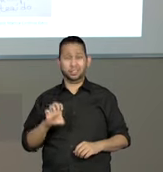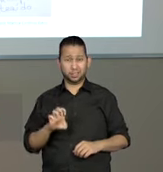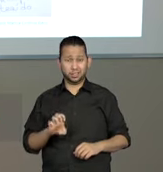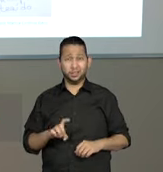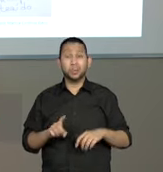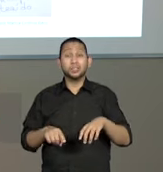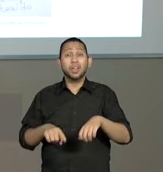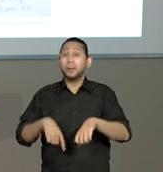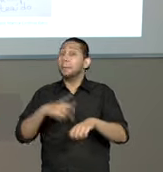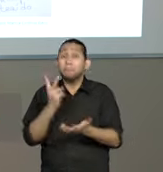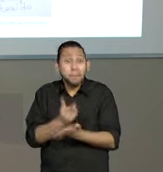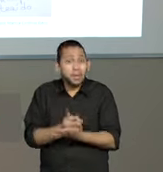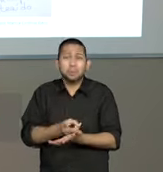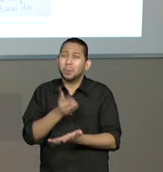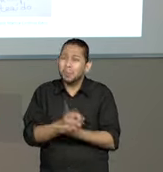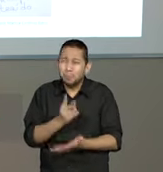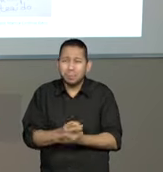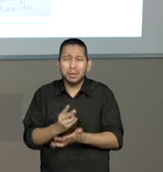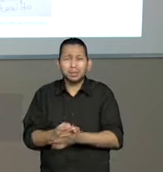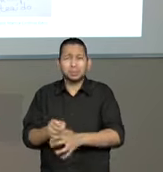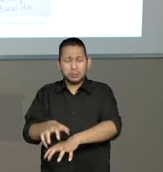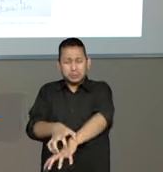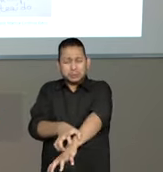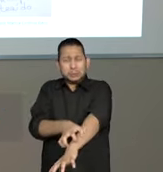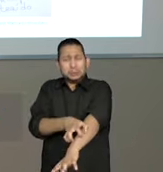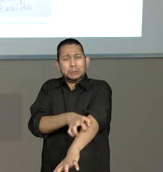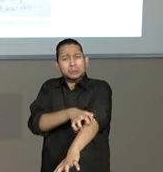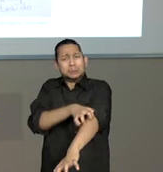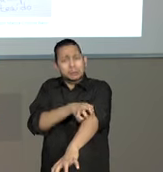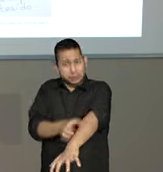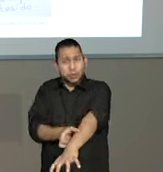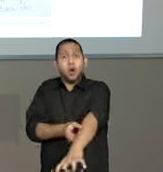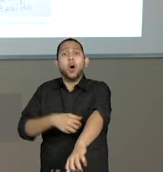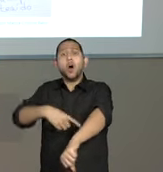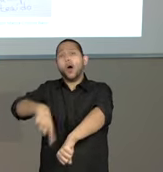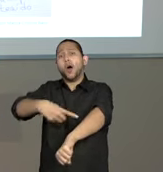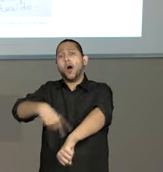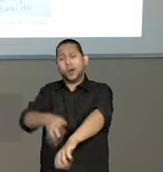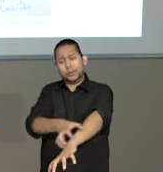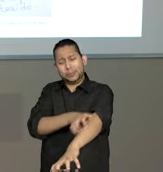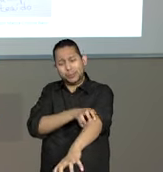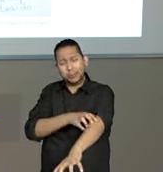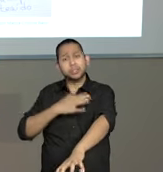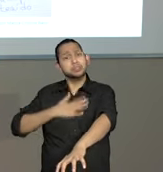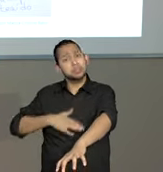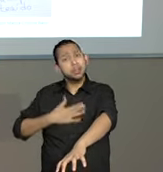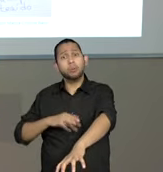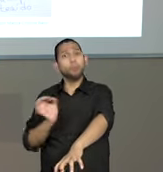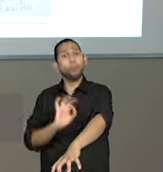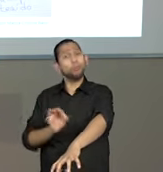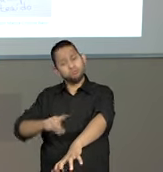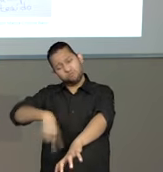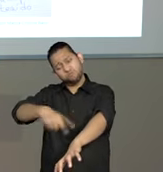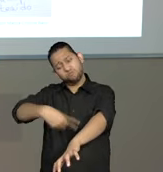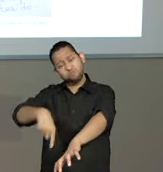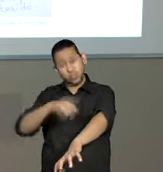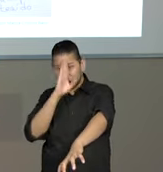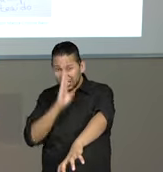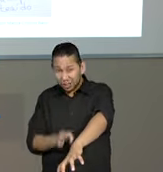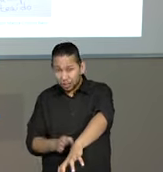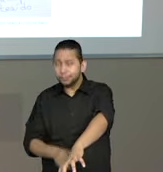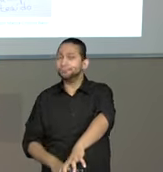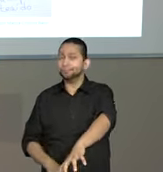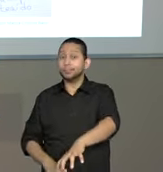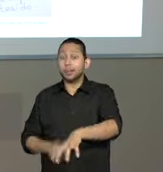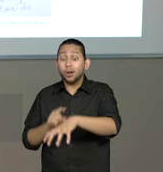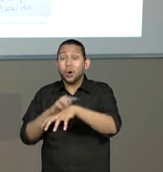movimentos repetitivos com os dedos, durante várias horas, sem descanso. O que acontece? Esses tendões